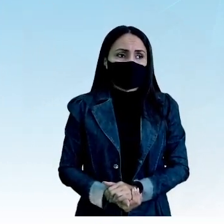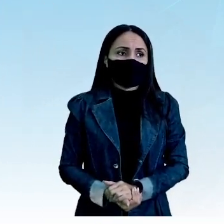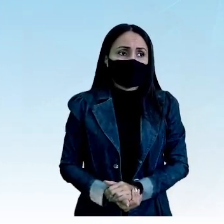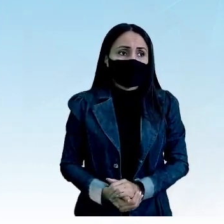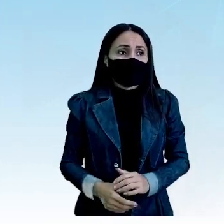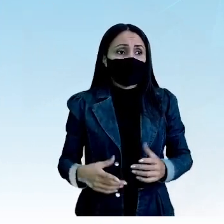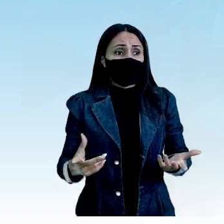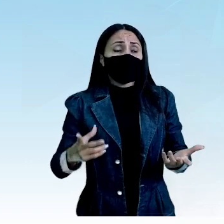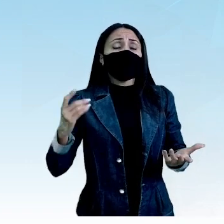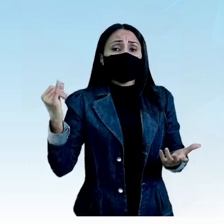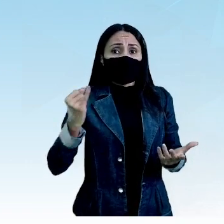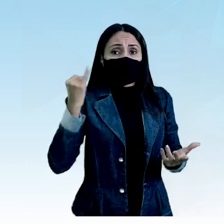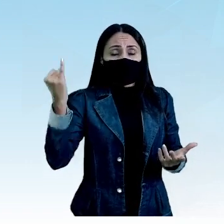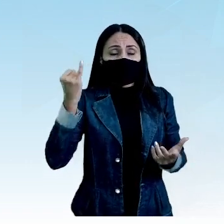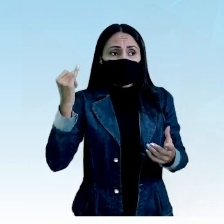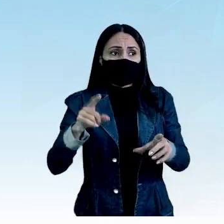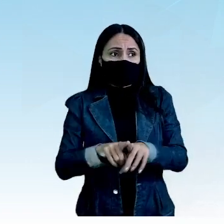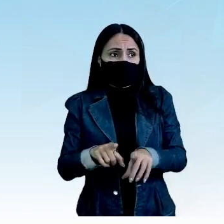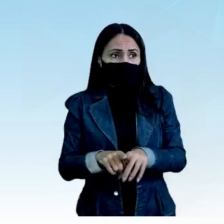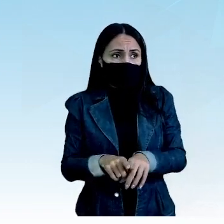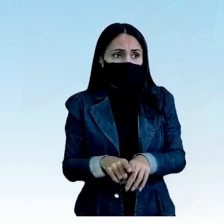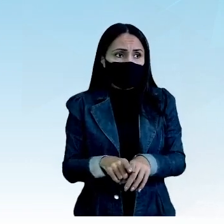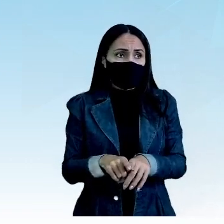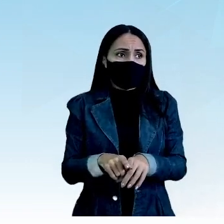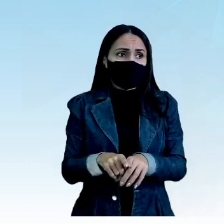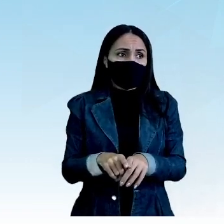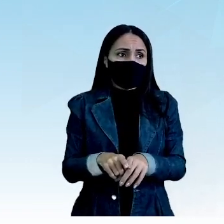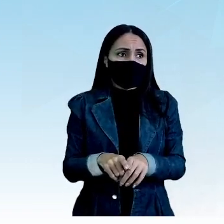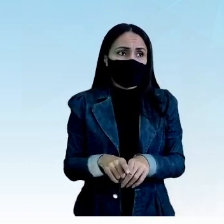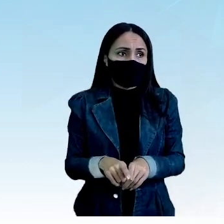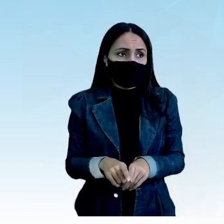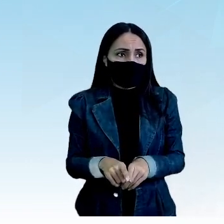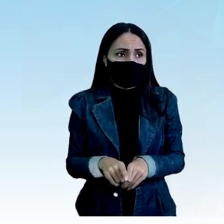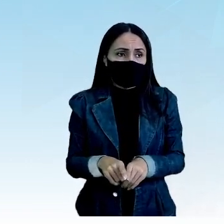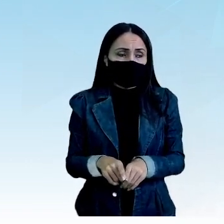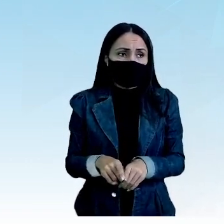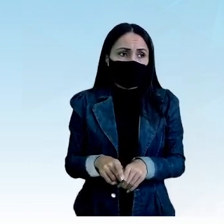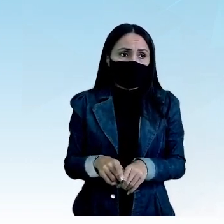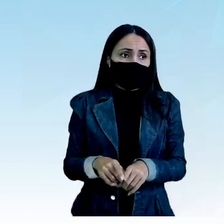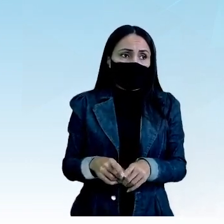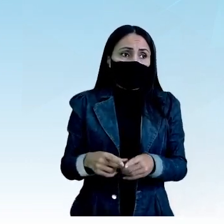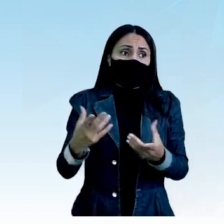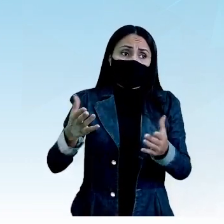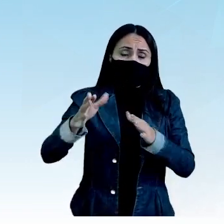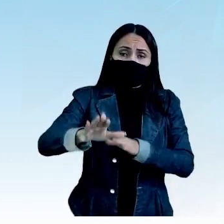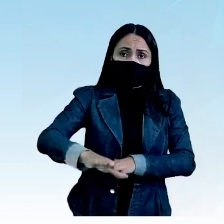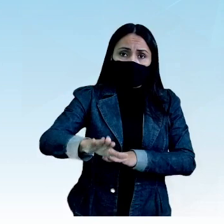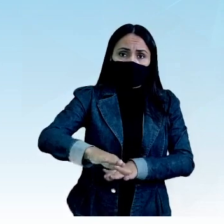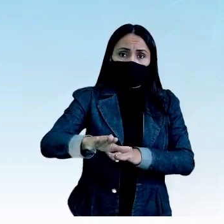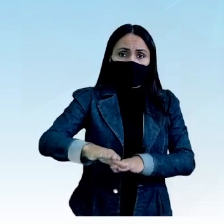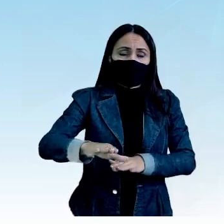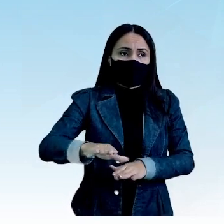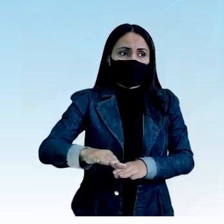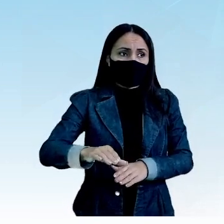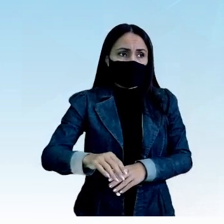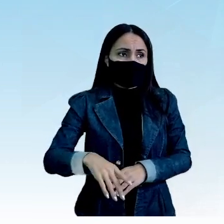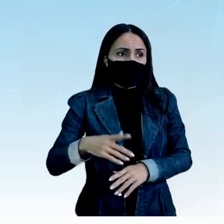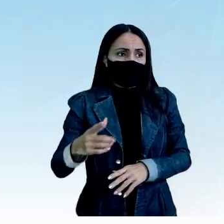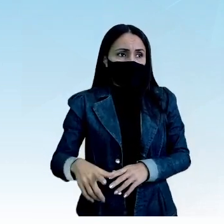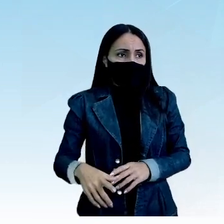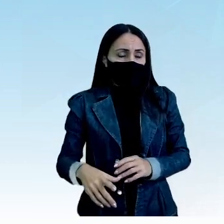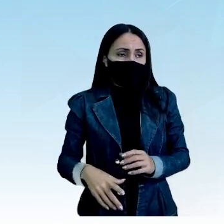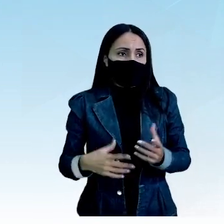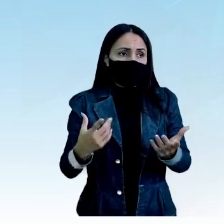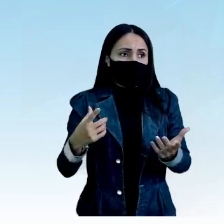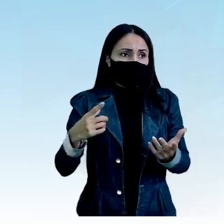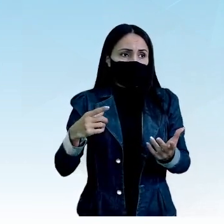é essa questão. Mais uma vez, a gente vê o seguinte, como muitas vezes um bloco, ele se encarna na identidade